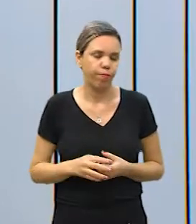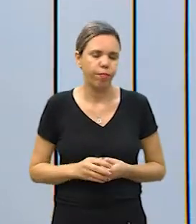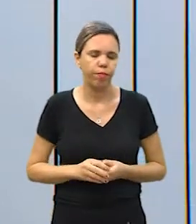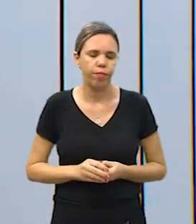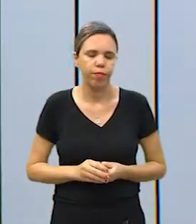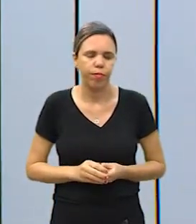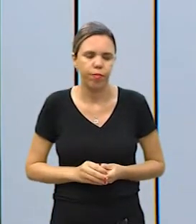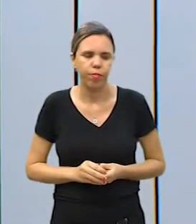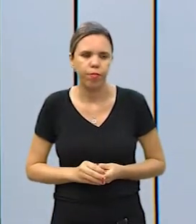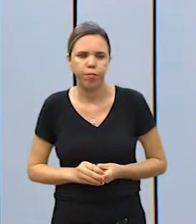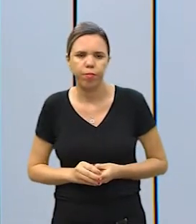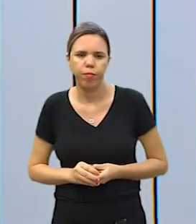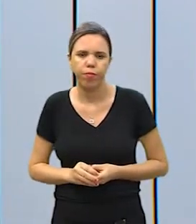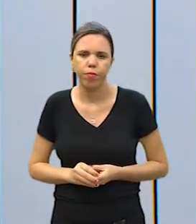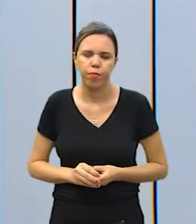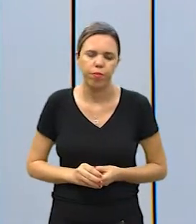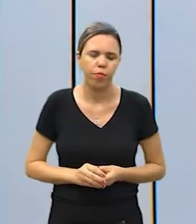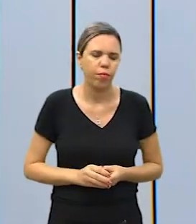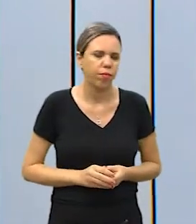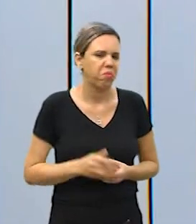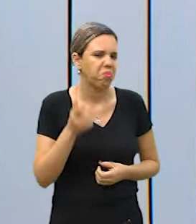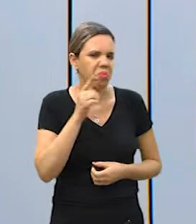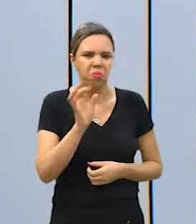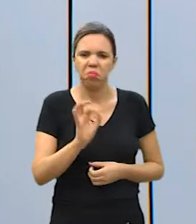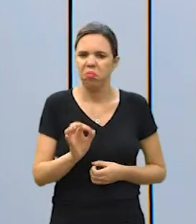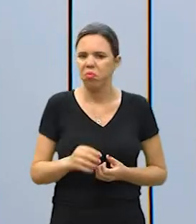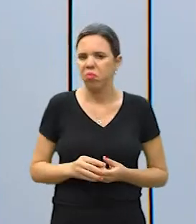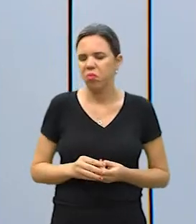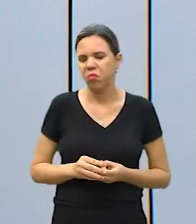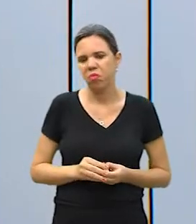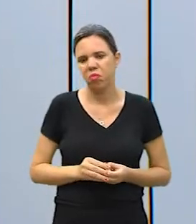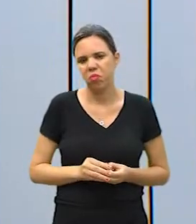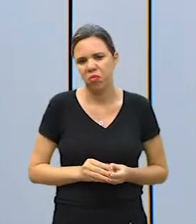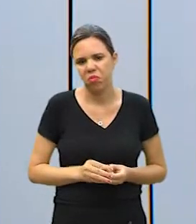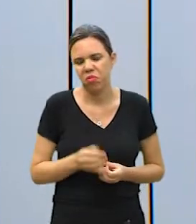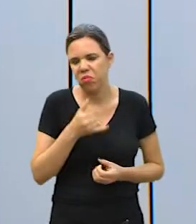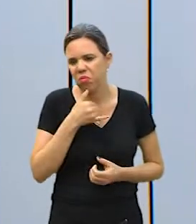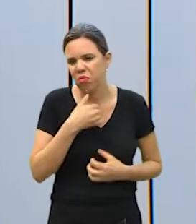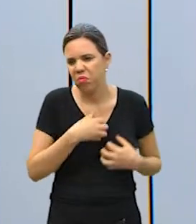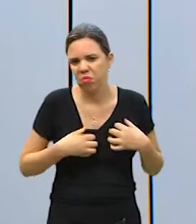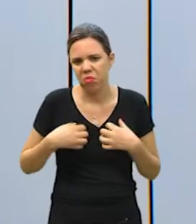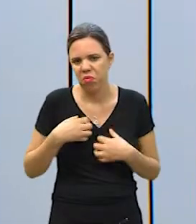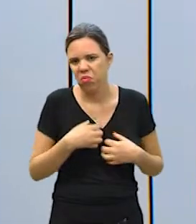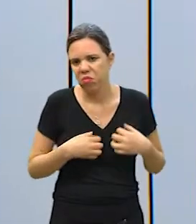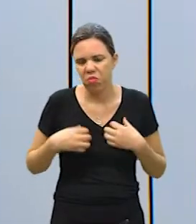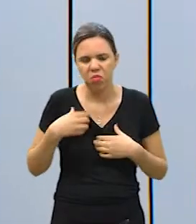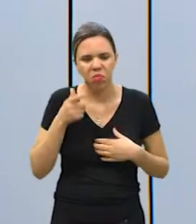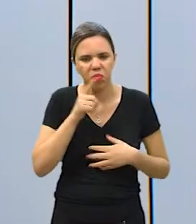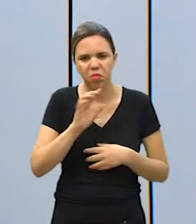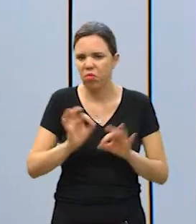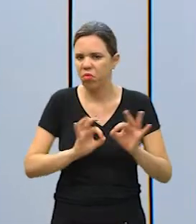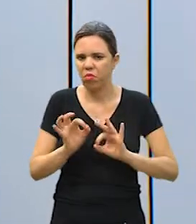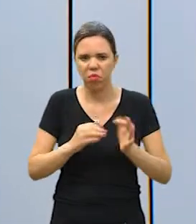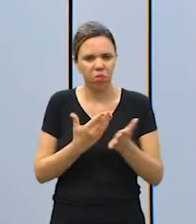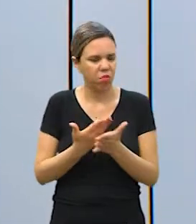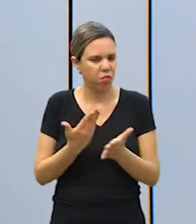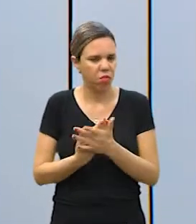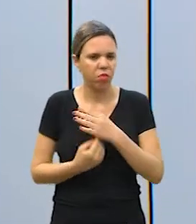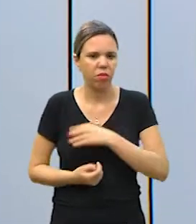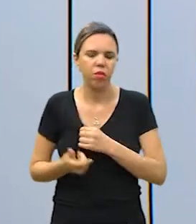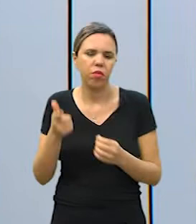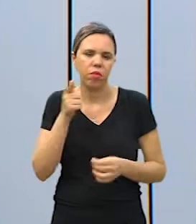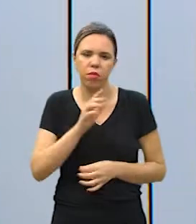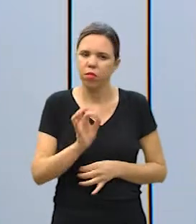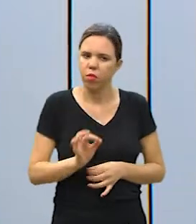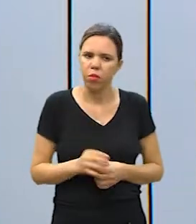mesmos, sabe? De não conseguir, de ficar chateado de não conseguir preparar uma aula,